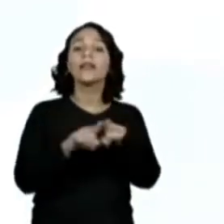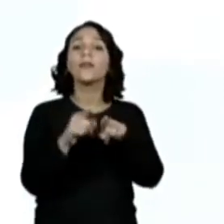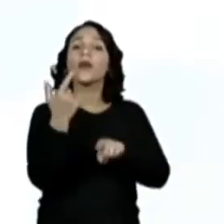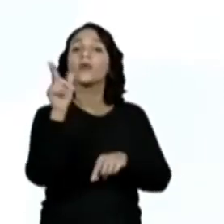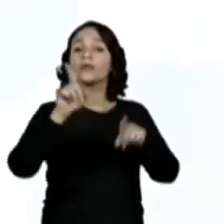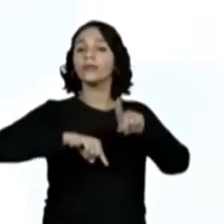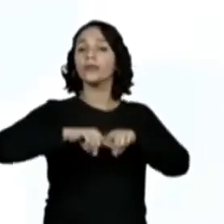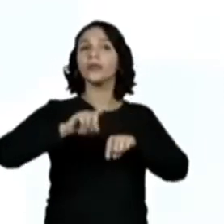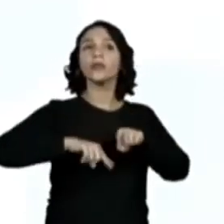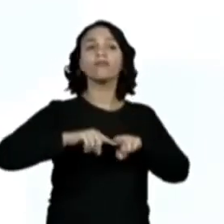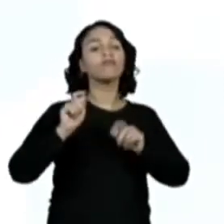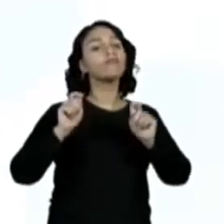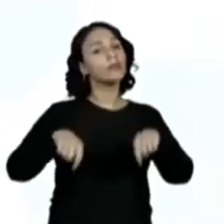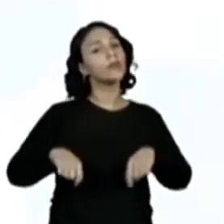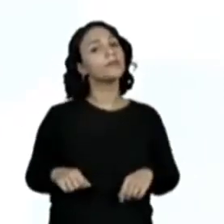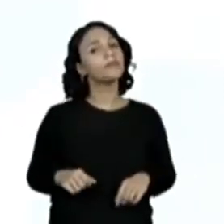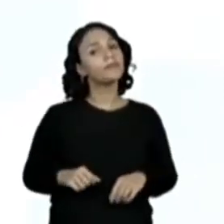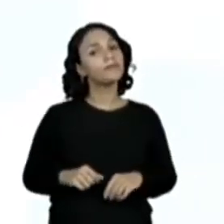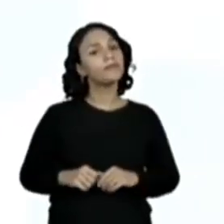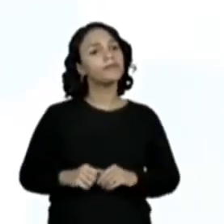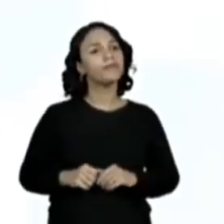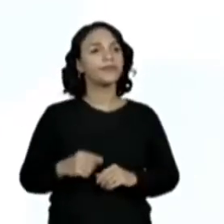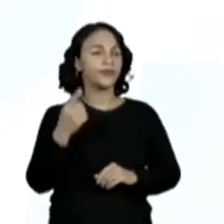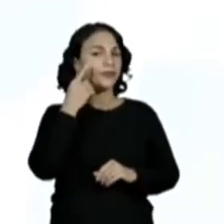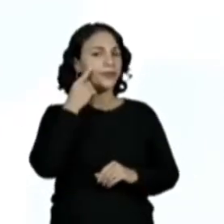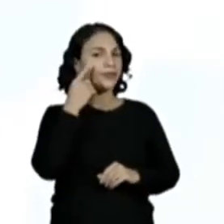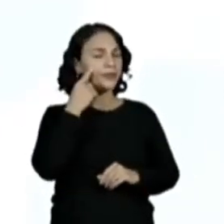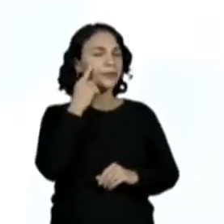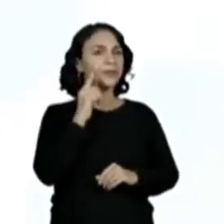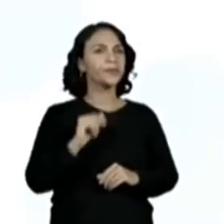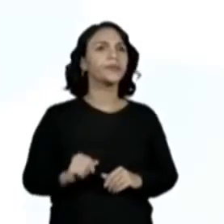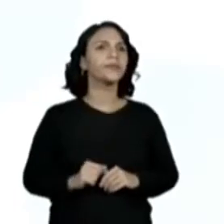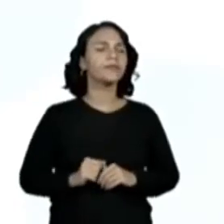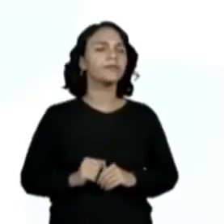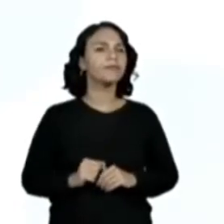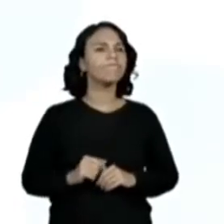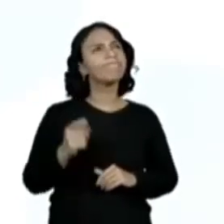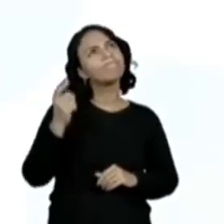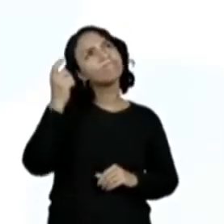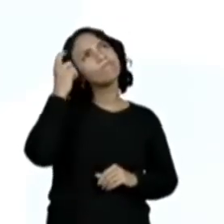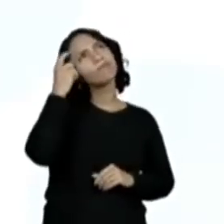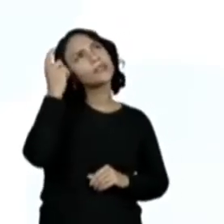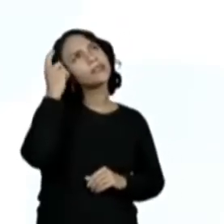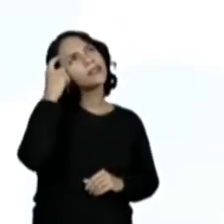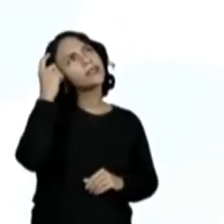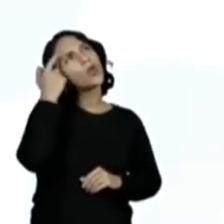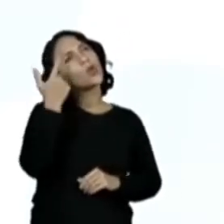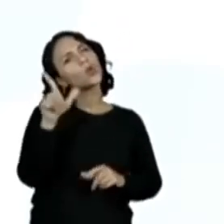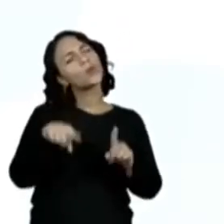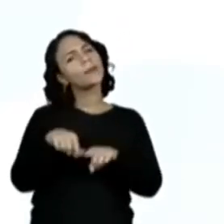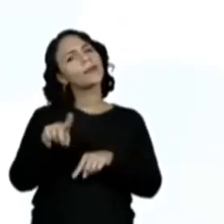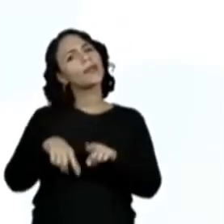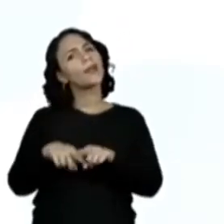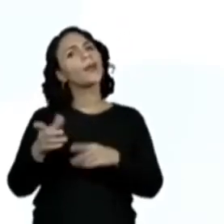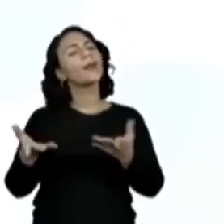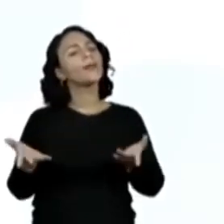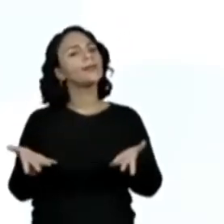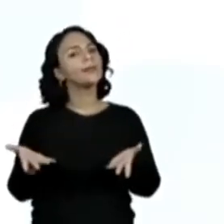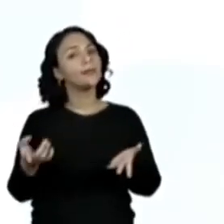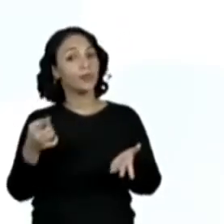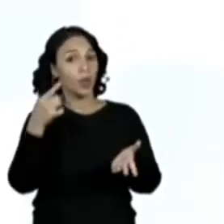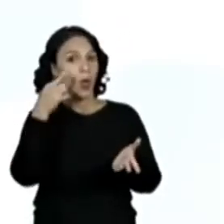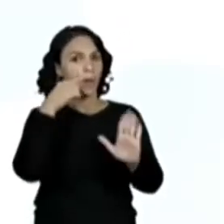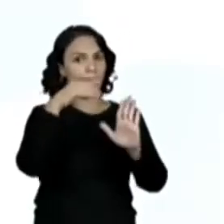aqui. Vamos lá. Vamos pensar e escrever em outro material. Vocês têm aqui